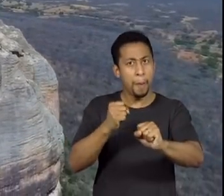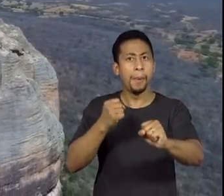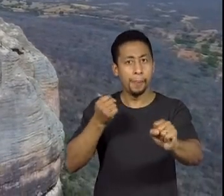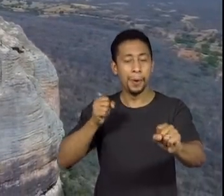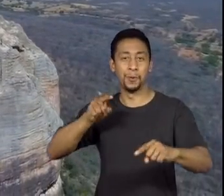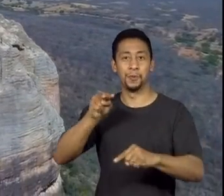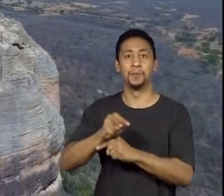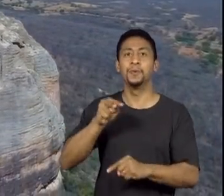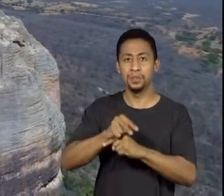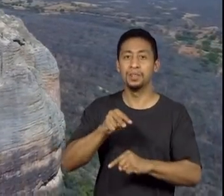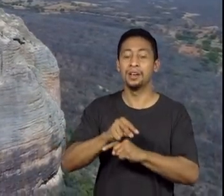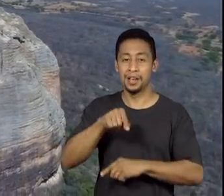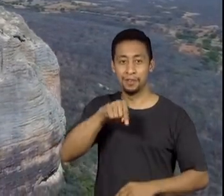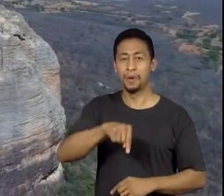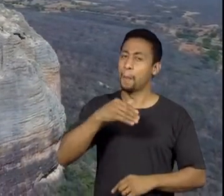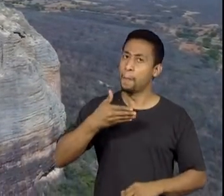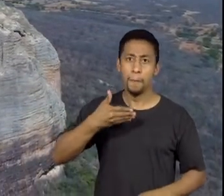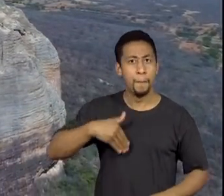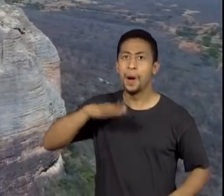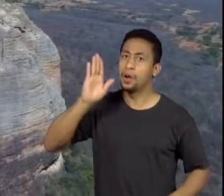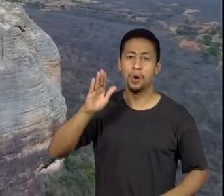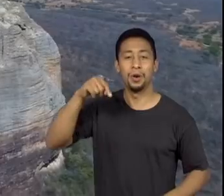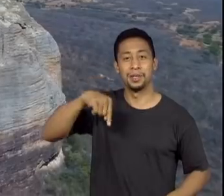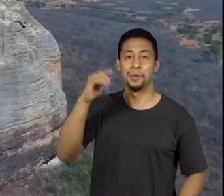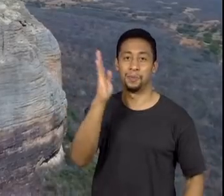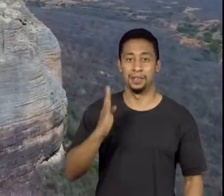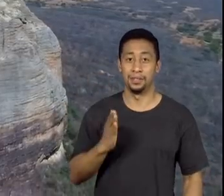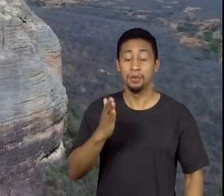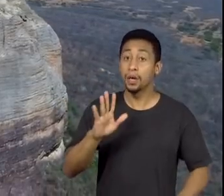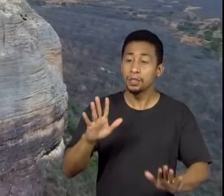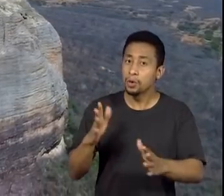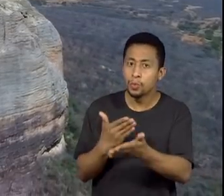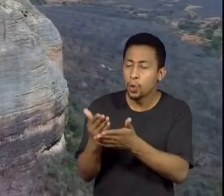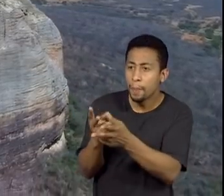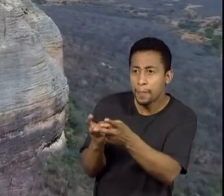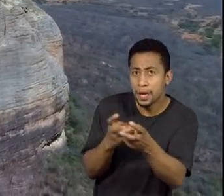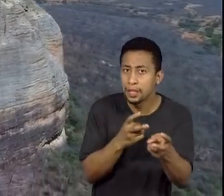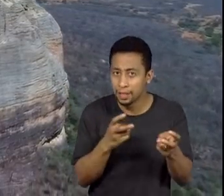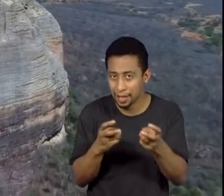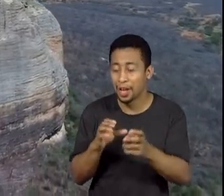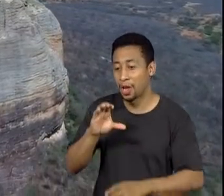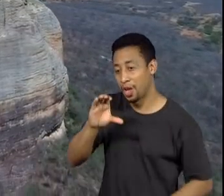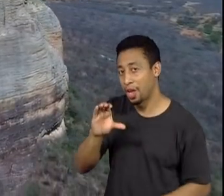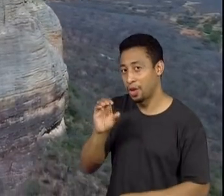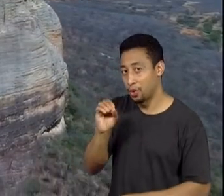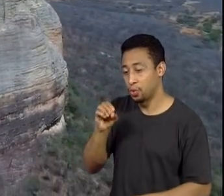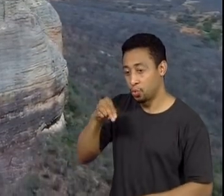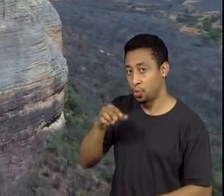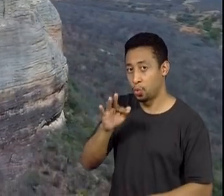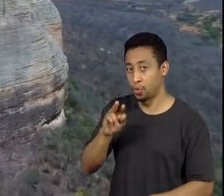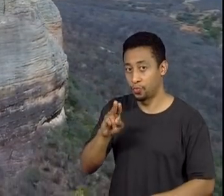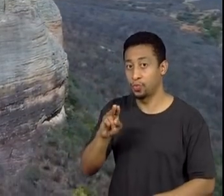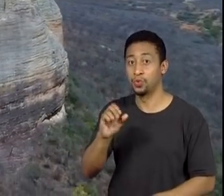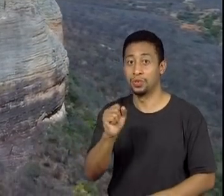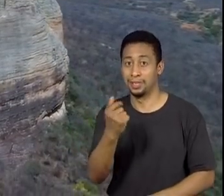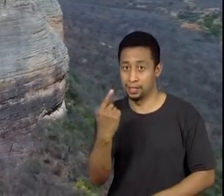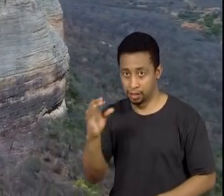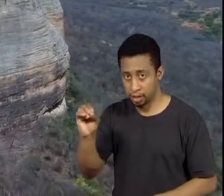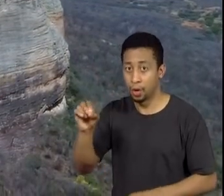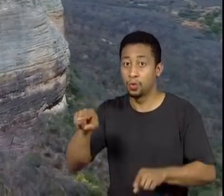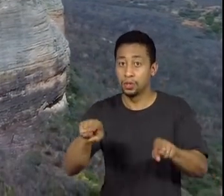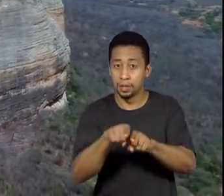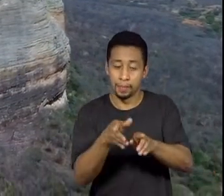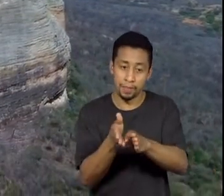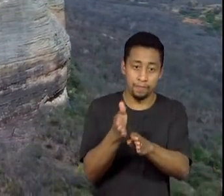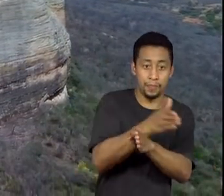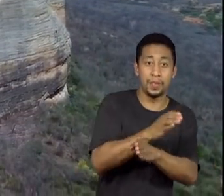do Brasil. Mas logo se percebeu que entre as Confusões e a Serra da Capivara existia uma conexão,